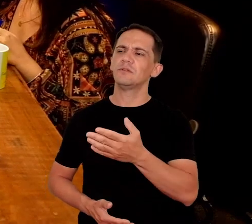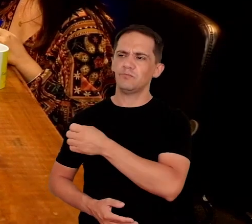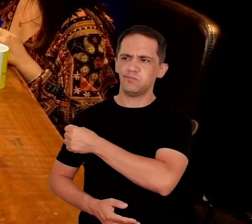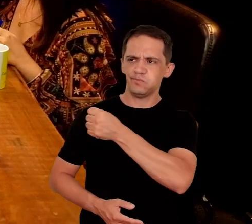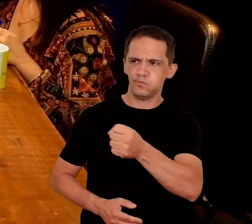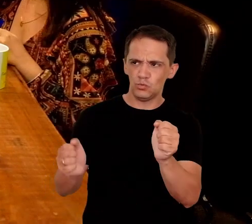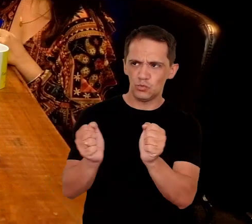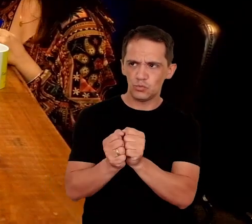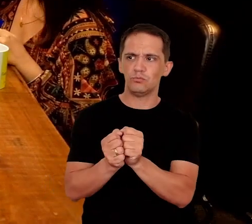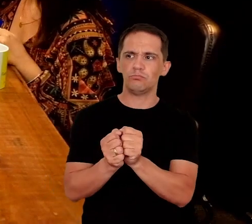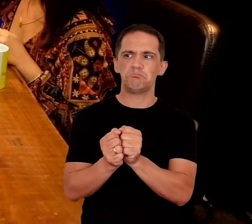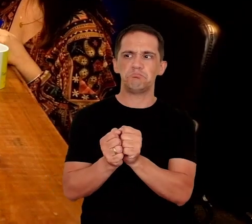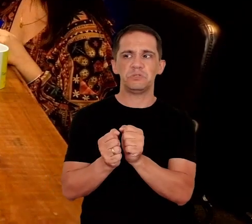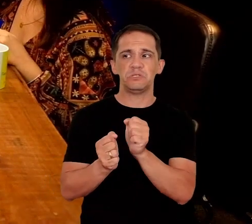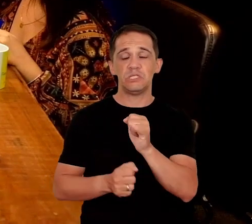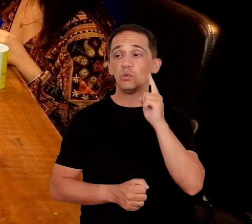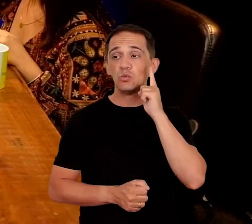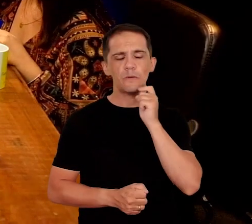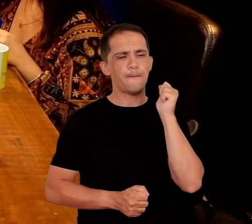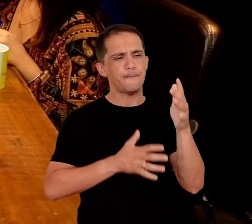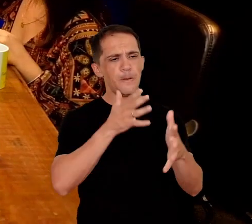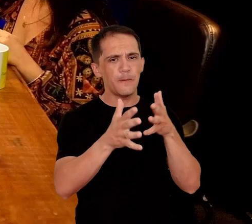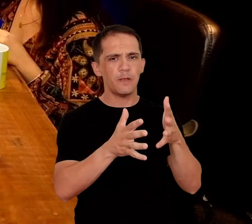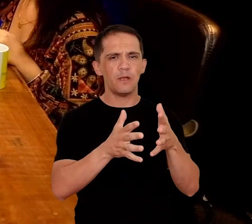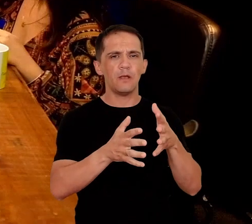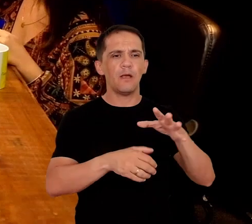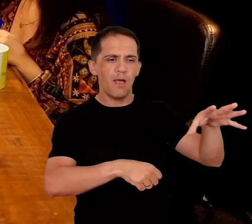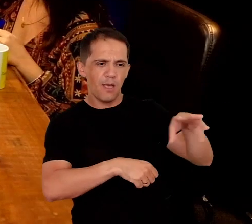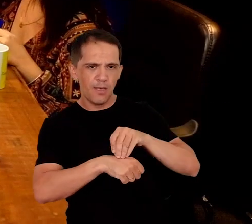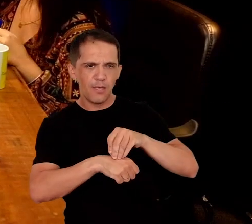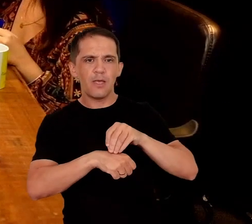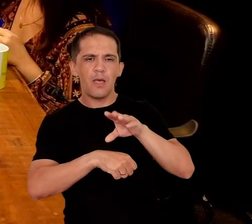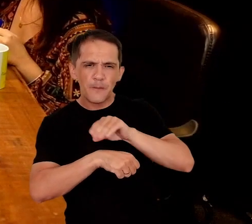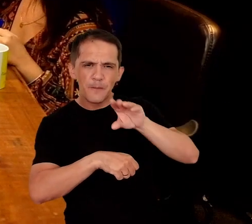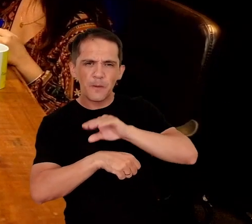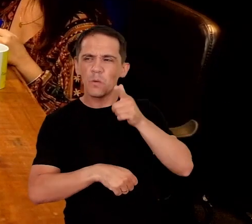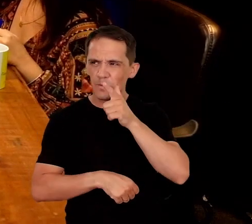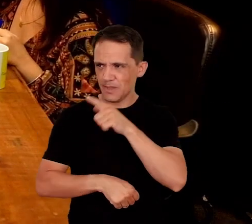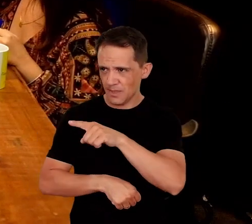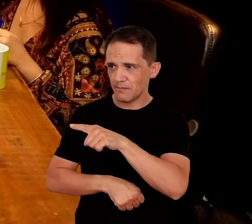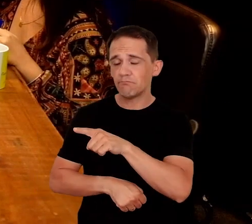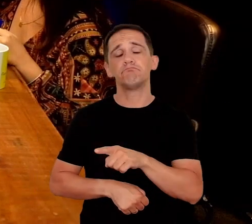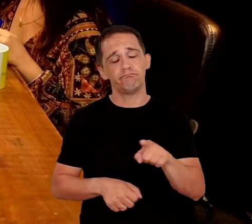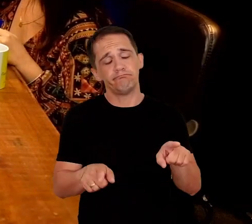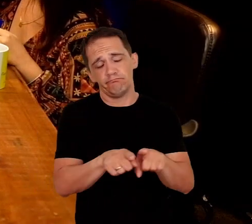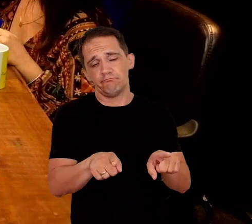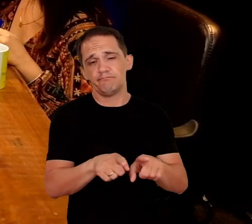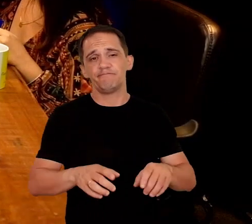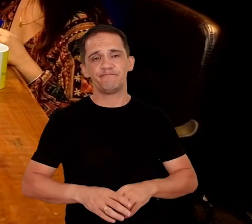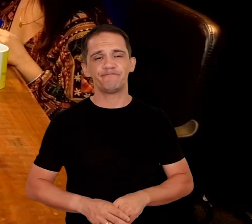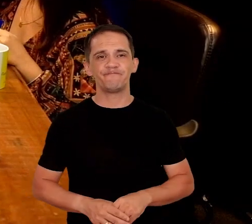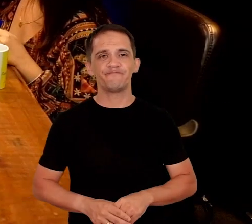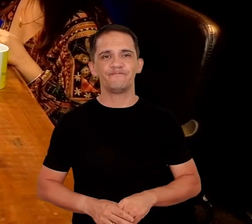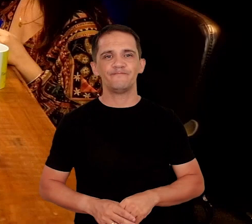casal- quando convidam um surdo, vocês vão lá para traduzir para o português também? Também, também. Uhum. E é engraçado porque as pessoas não às vezes